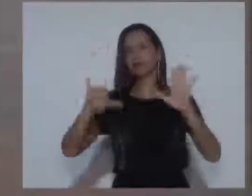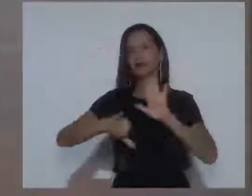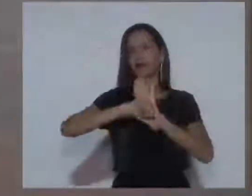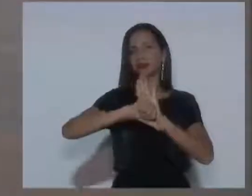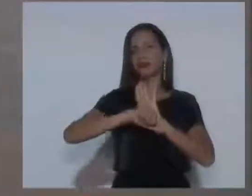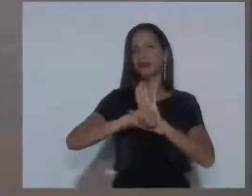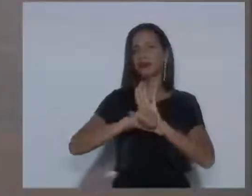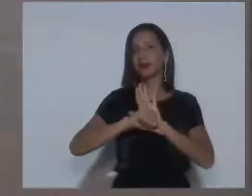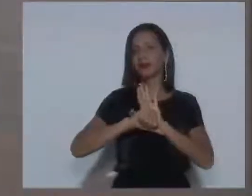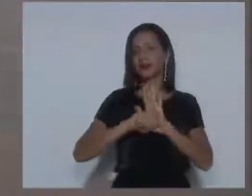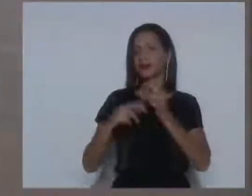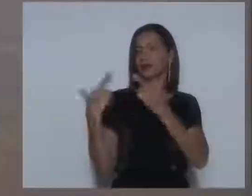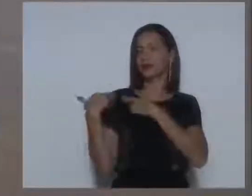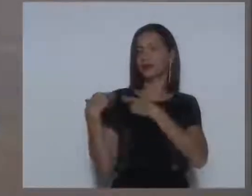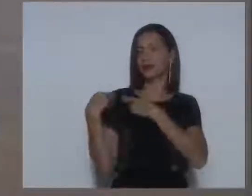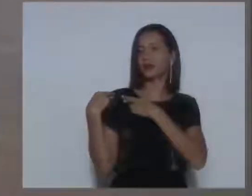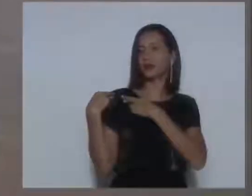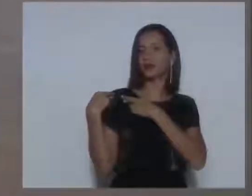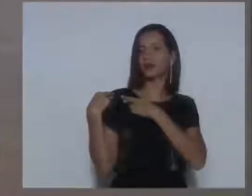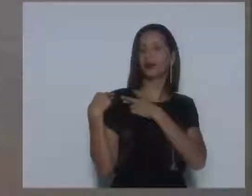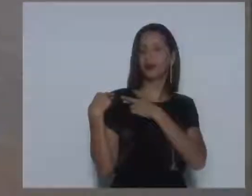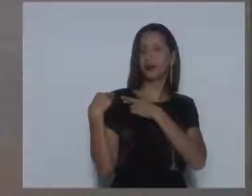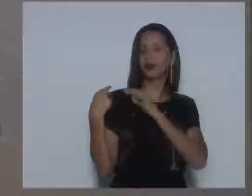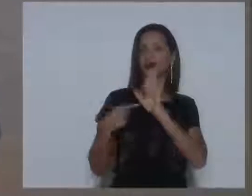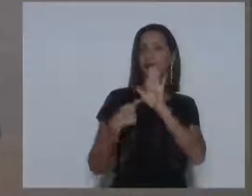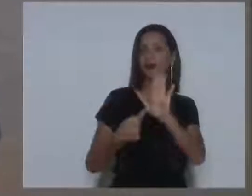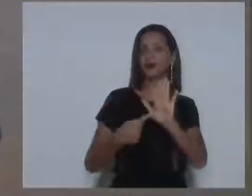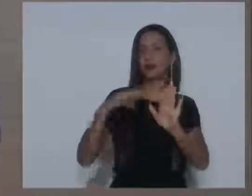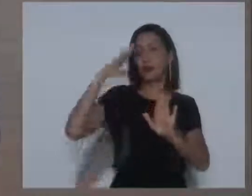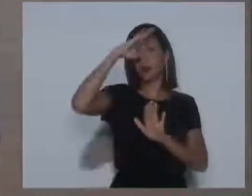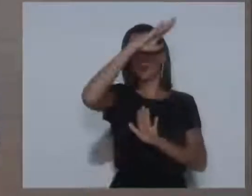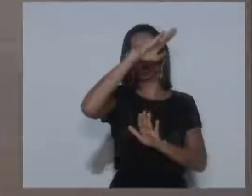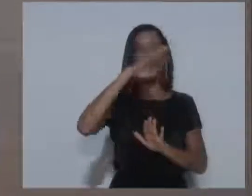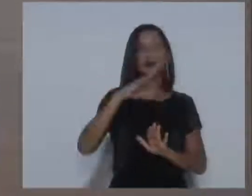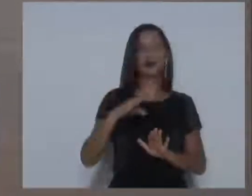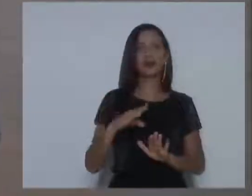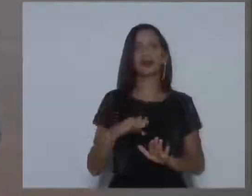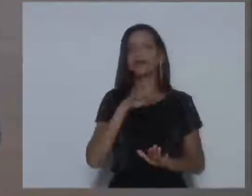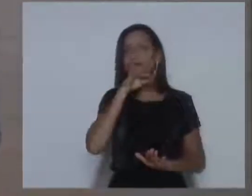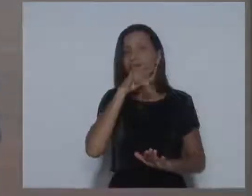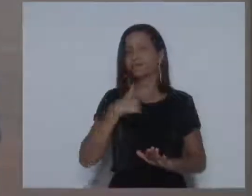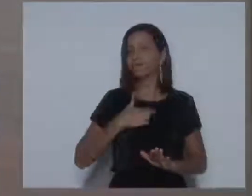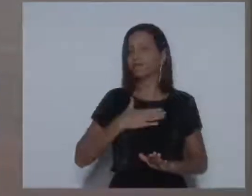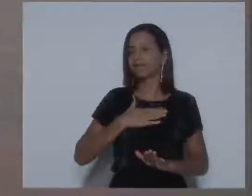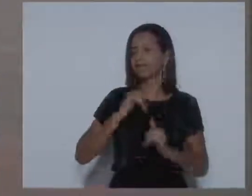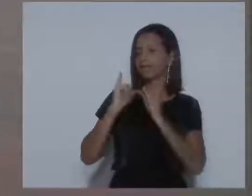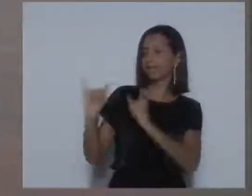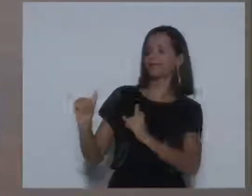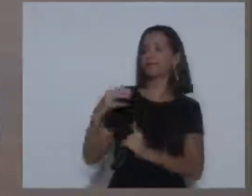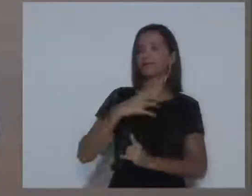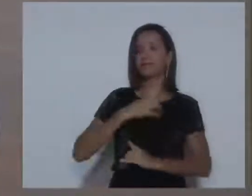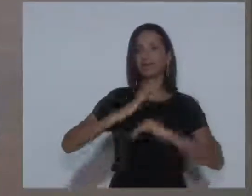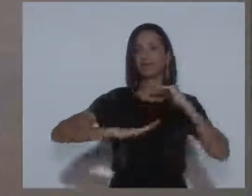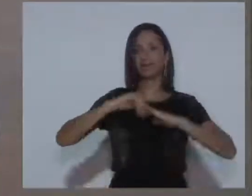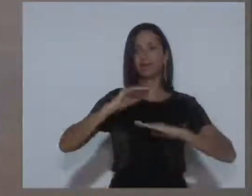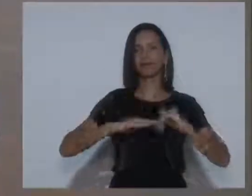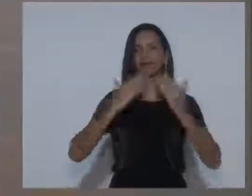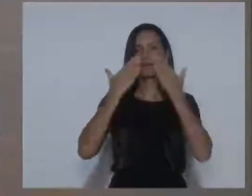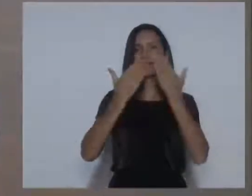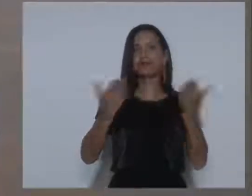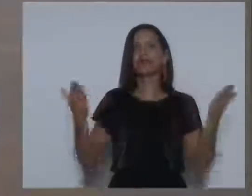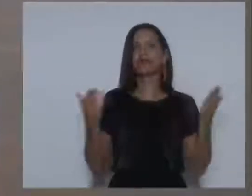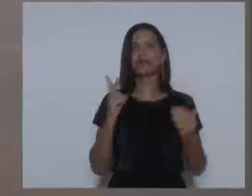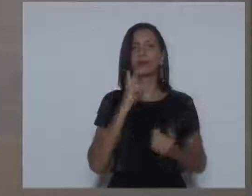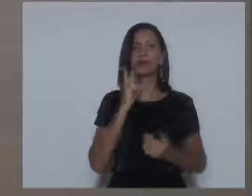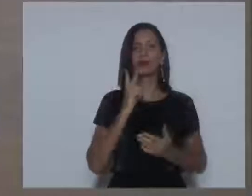da política, né? O que é ainda mais perigoso. Então, fica aqui o meu repúdio a esse tipo de atitude no município de